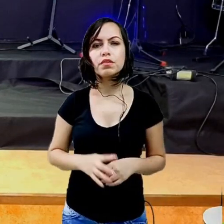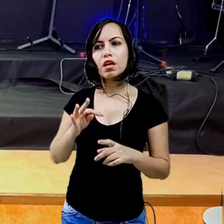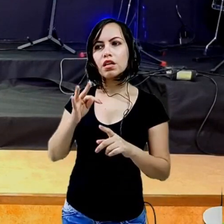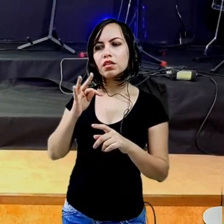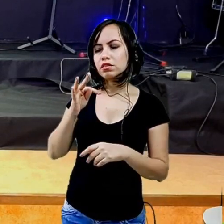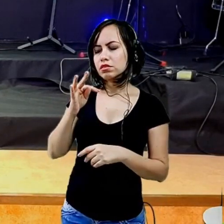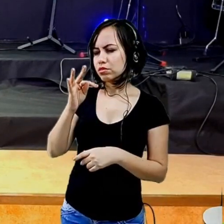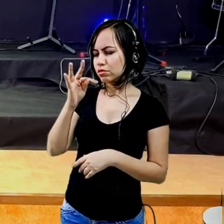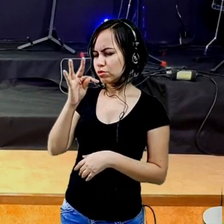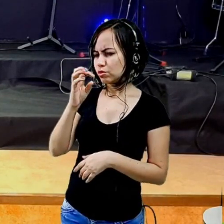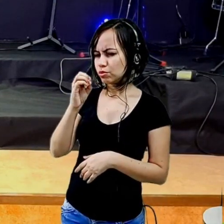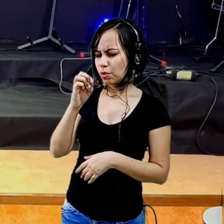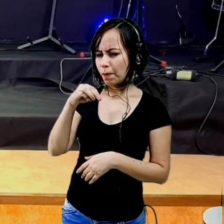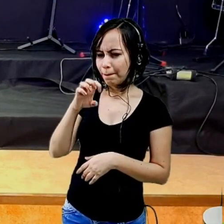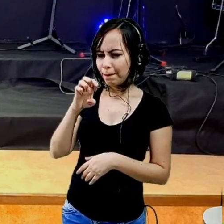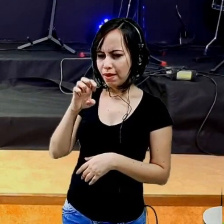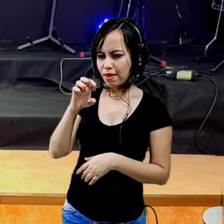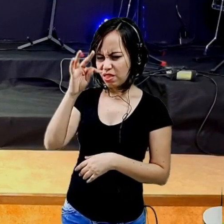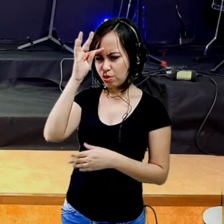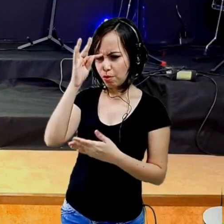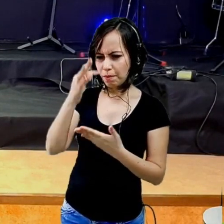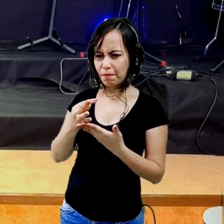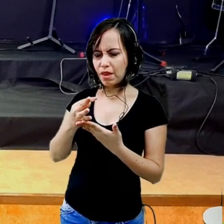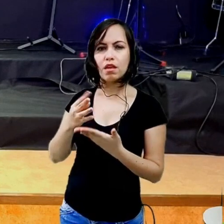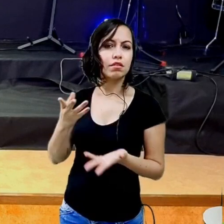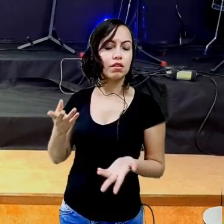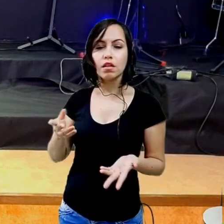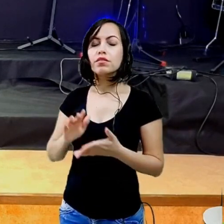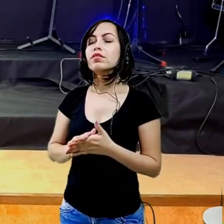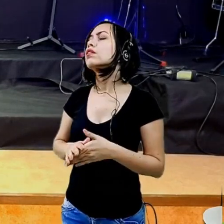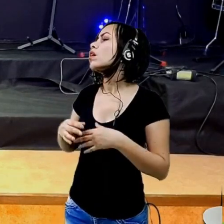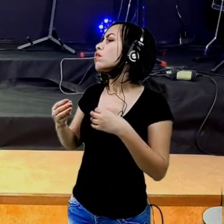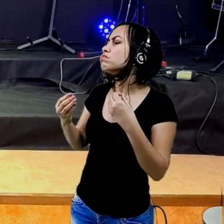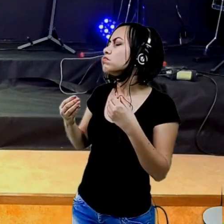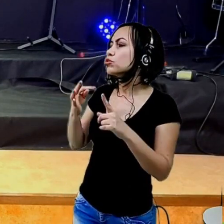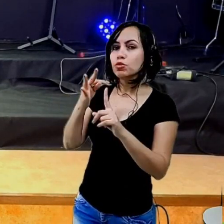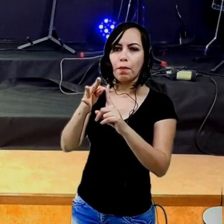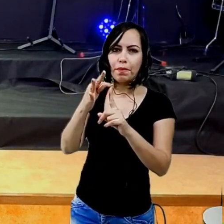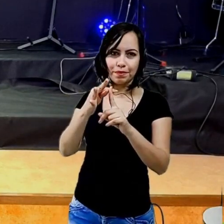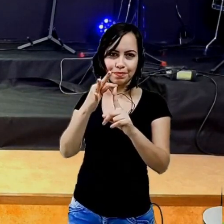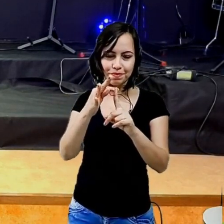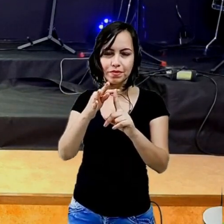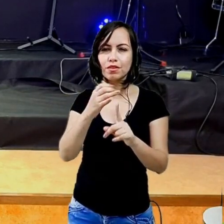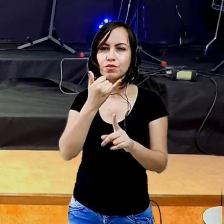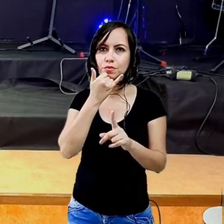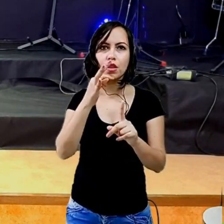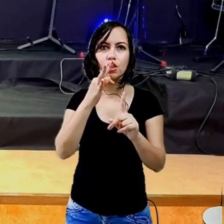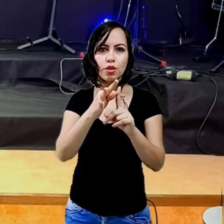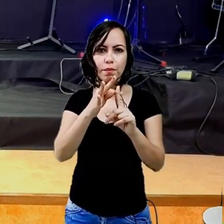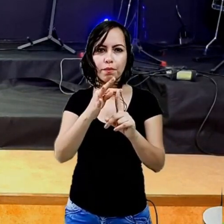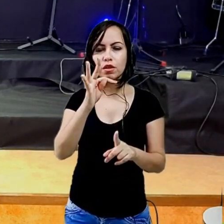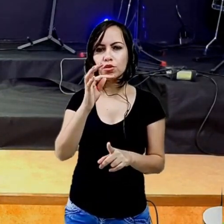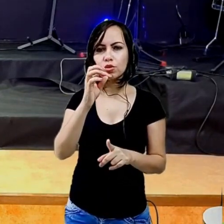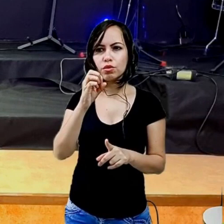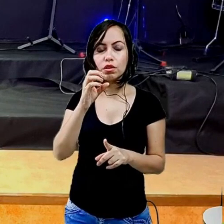Senhor, não sabemos para onde vais. Como saber o caminho? Olha, queridos, a